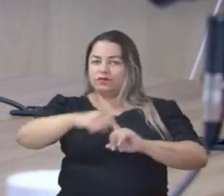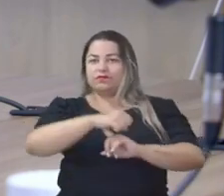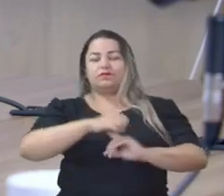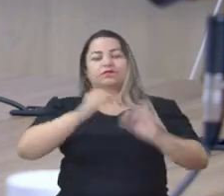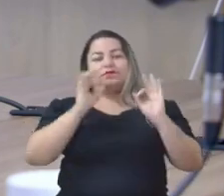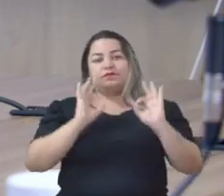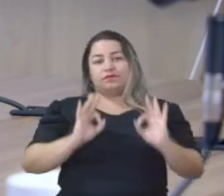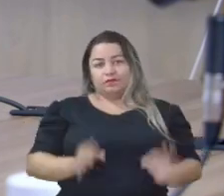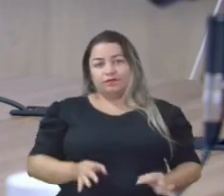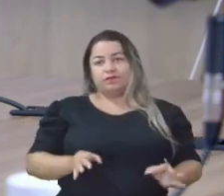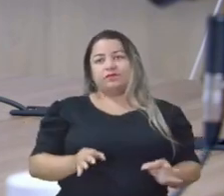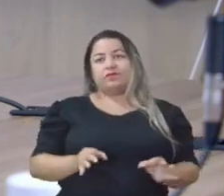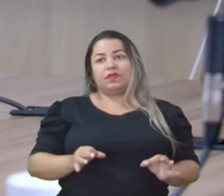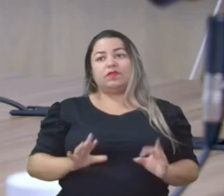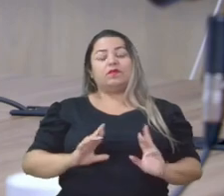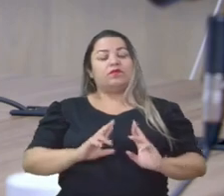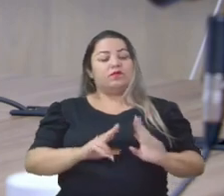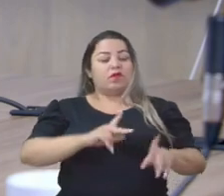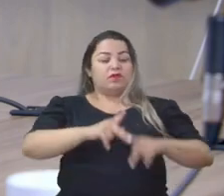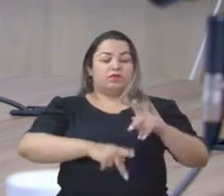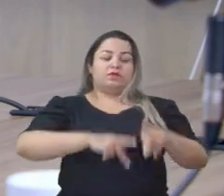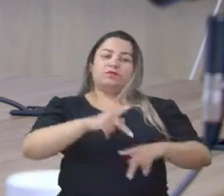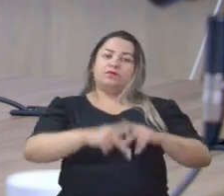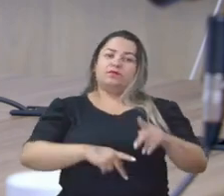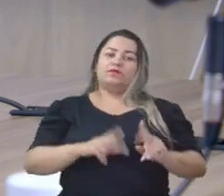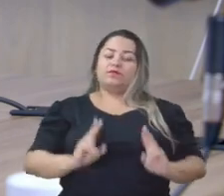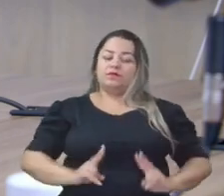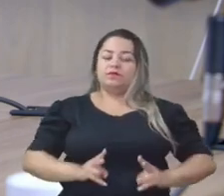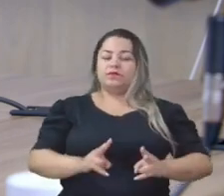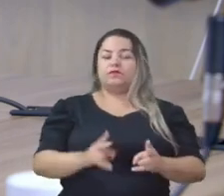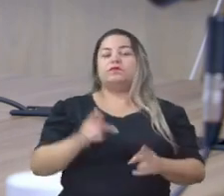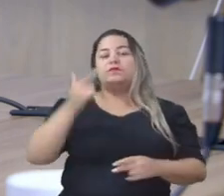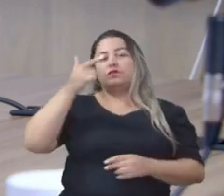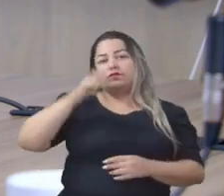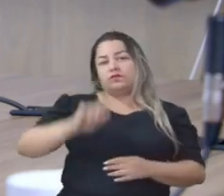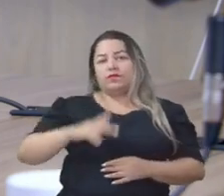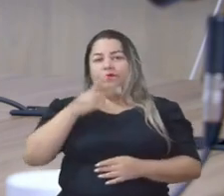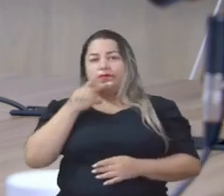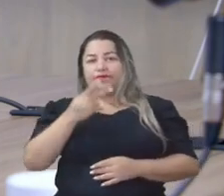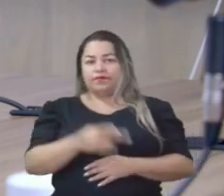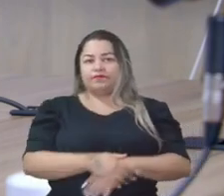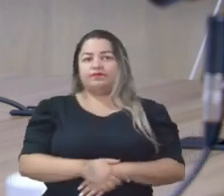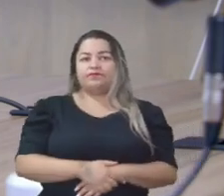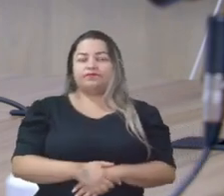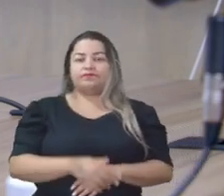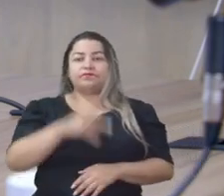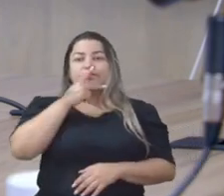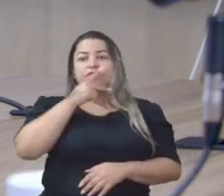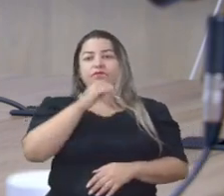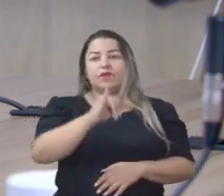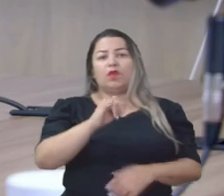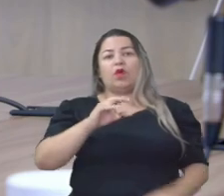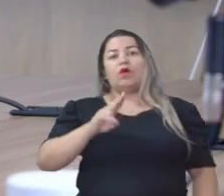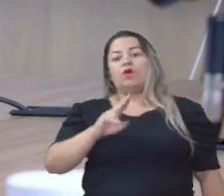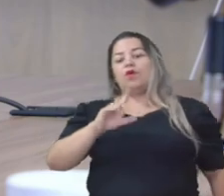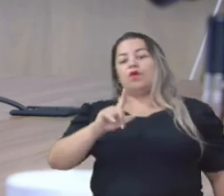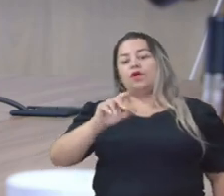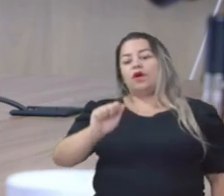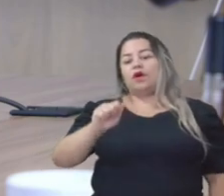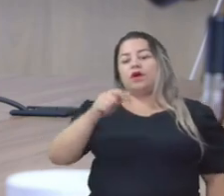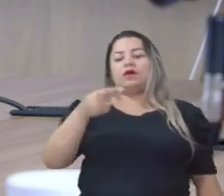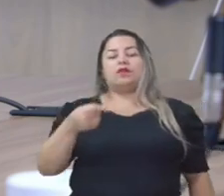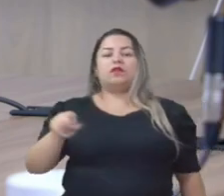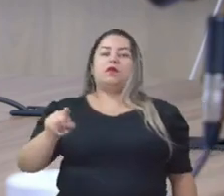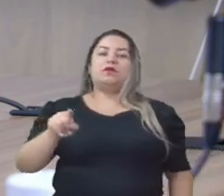definida. Isso em relação ao meu povo, né? Eu acho que é sempre bom salientar isso. O meu pai, ele é de um clã. Ele é um clã